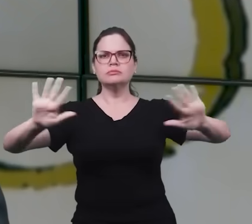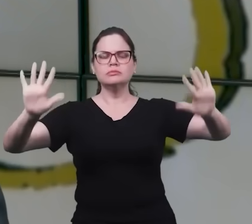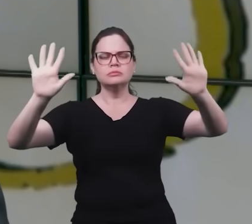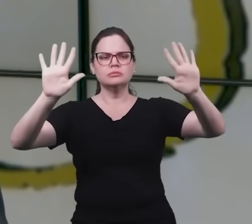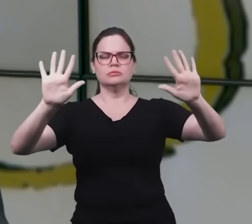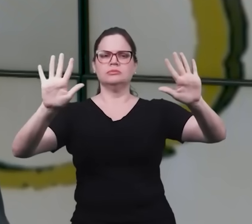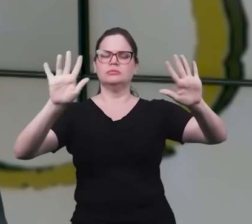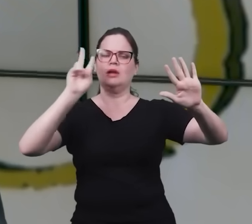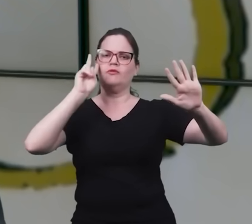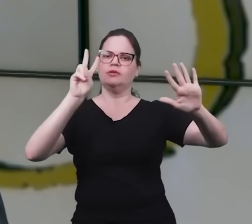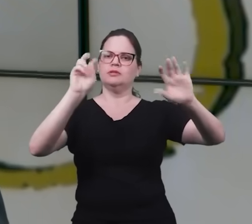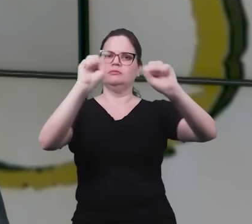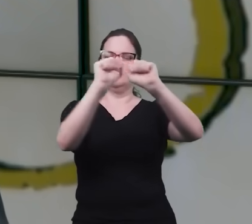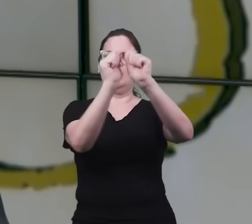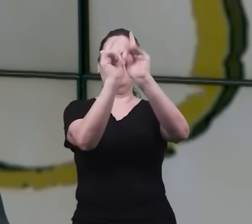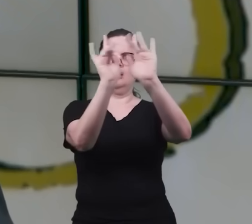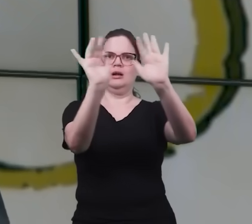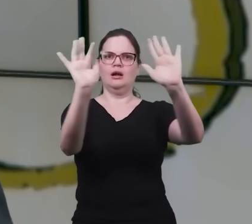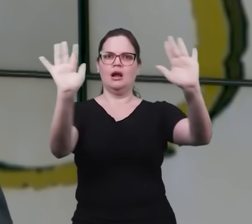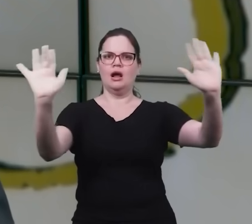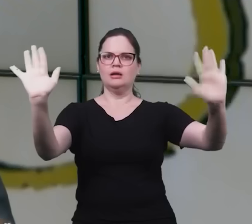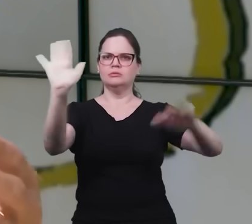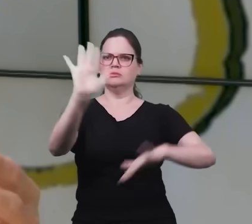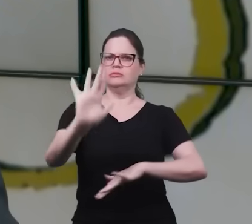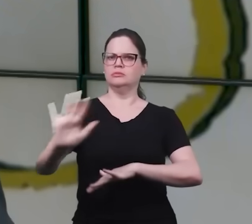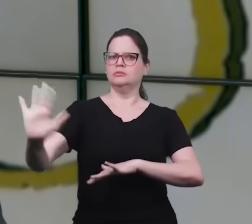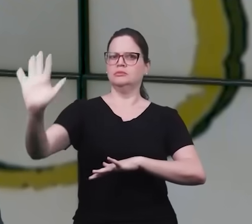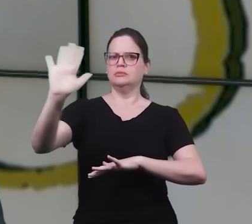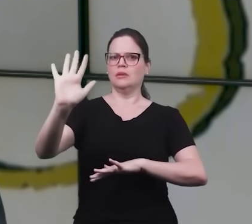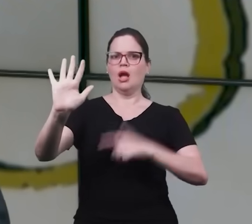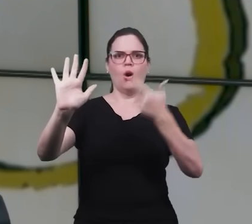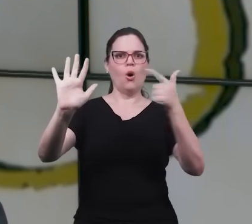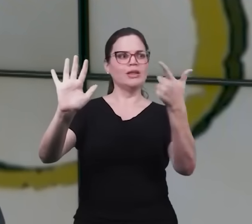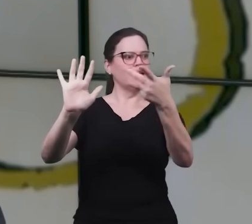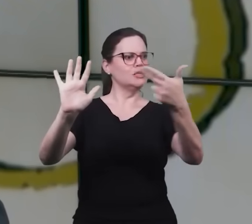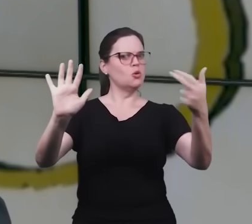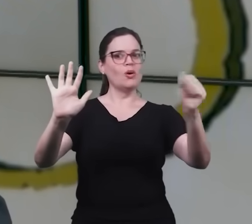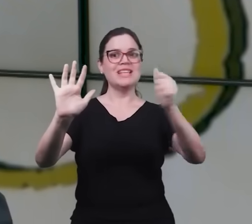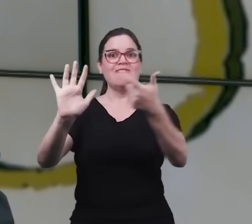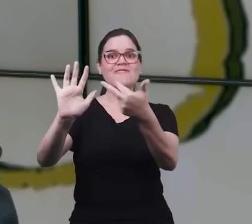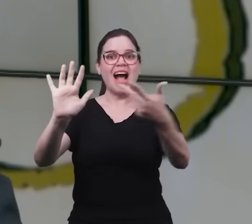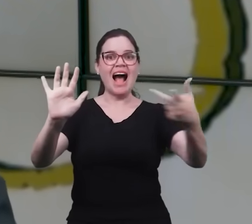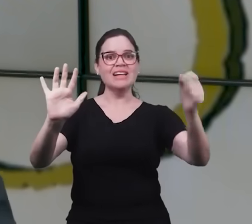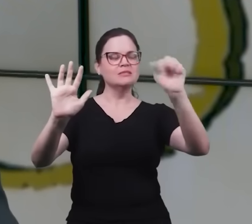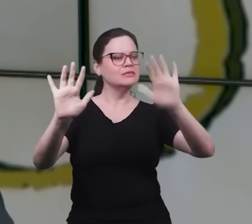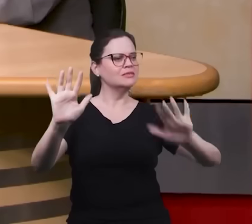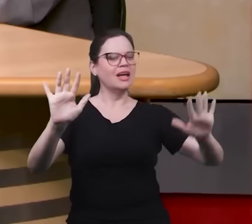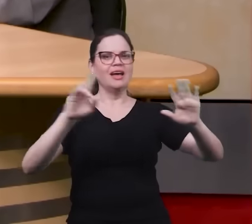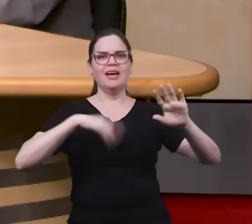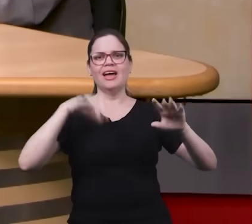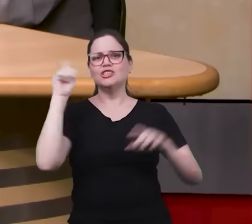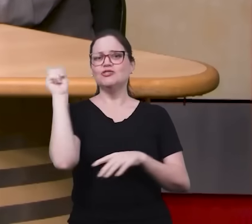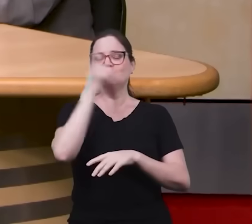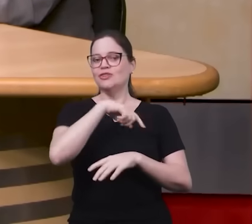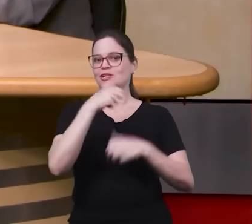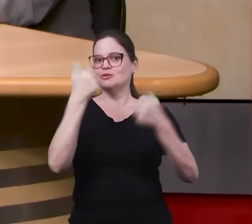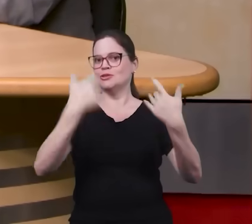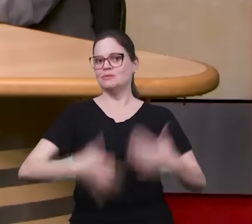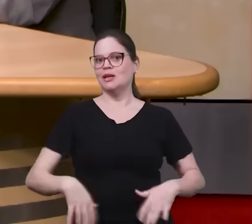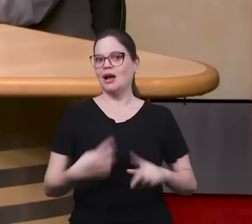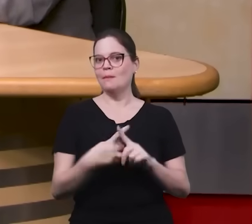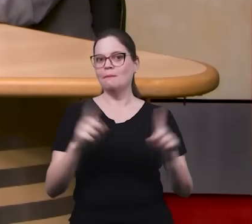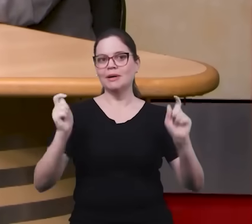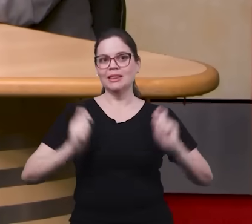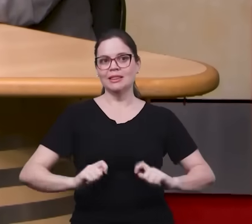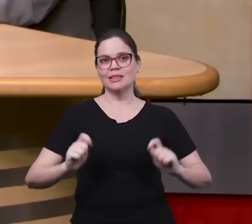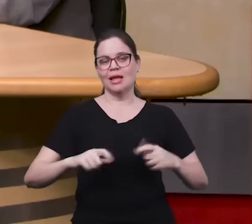acontecendo, e daquela cena o senhor te revela várias coisas do que está acontecendo em volta. Exato. Então, é muito difícil, um dom, só que é difícil separar